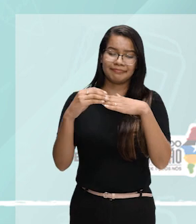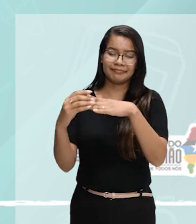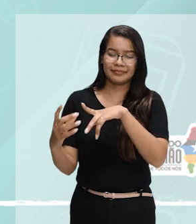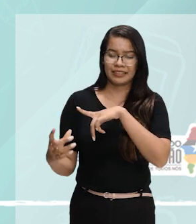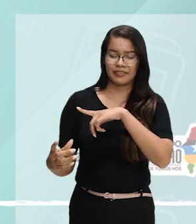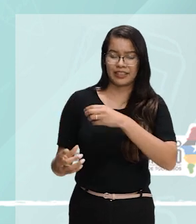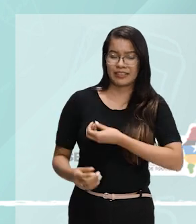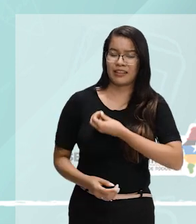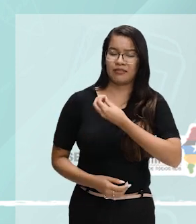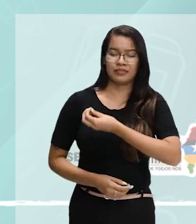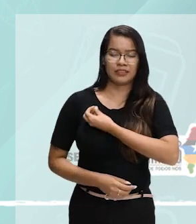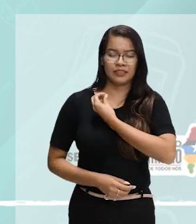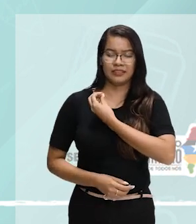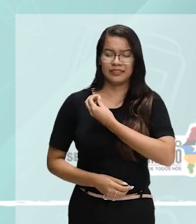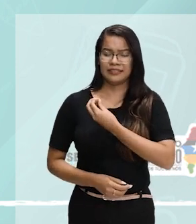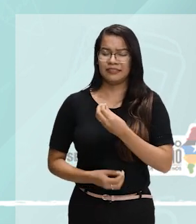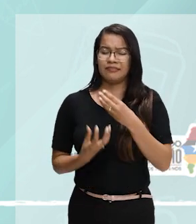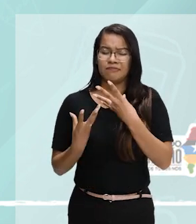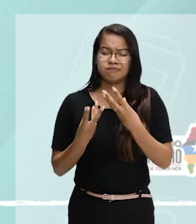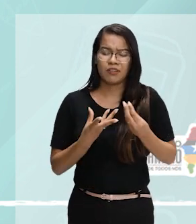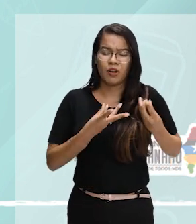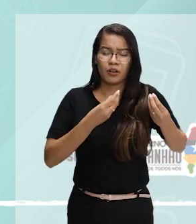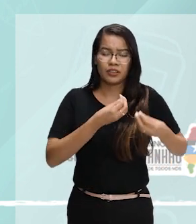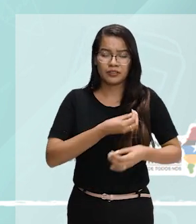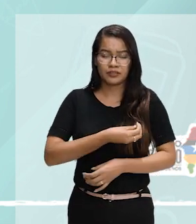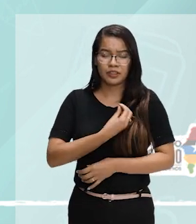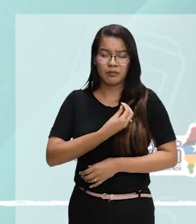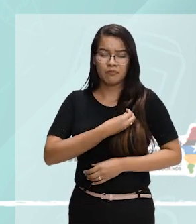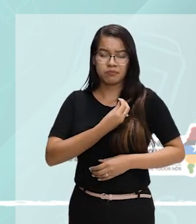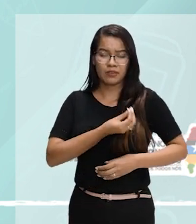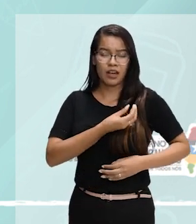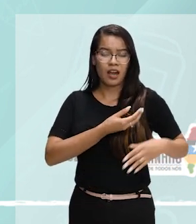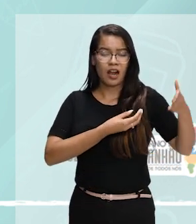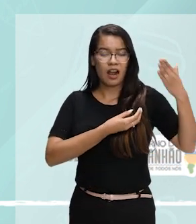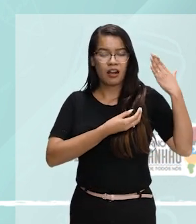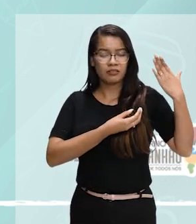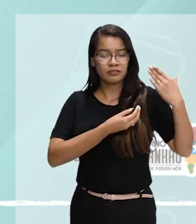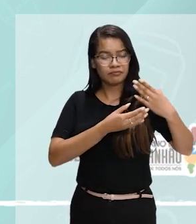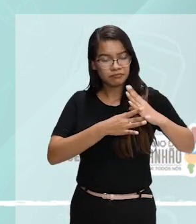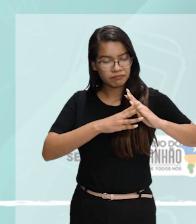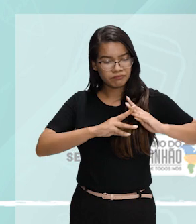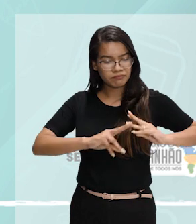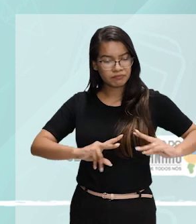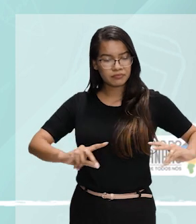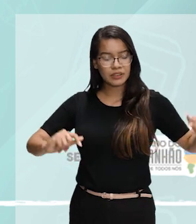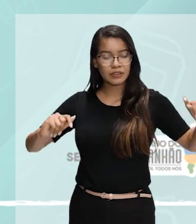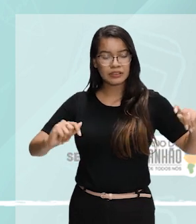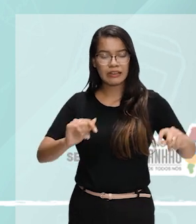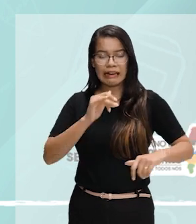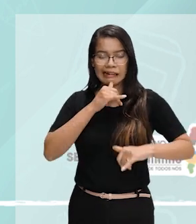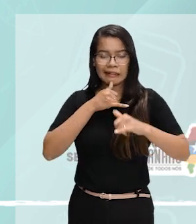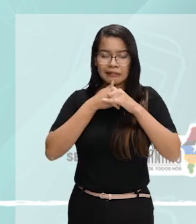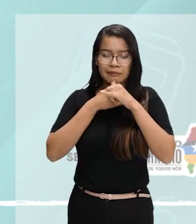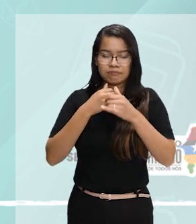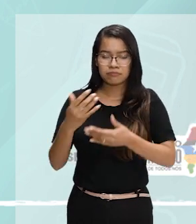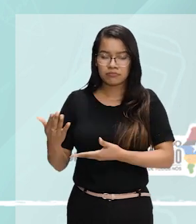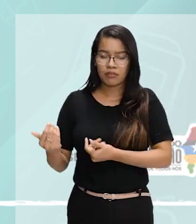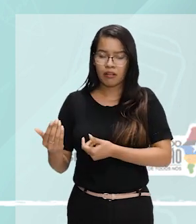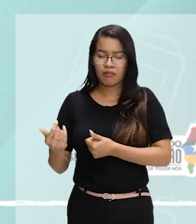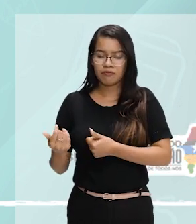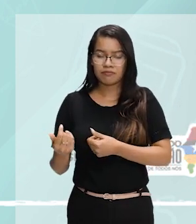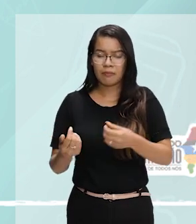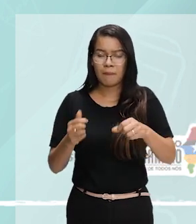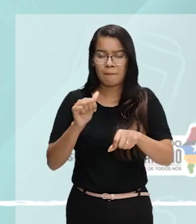peito enchia, morreu na minha triste mocidade. Misérrimo, voltei meus pobres dias, a